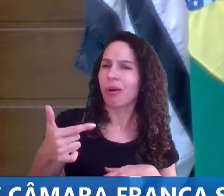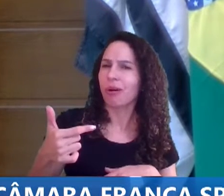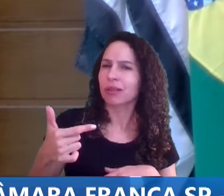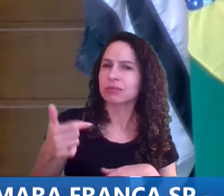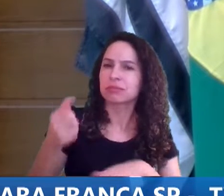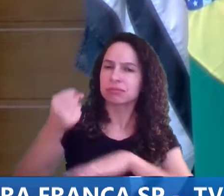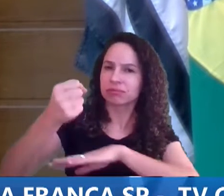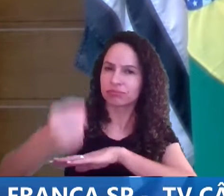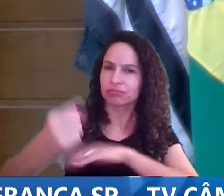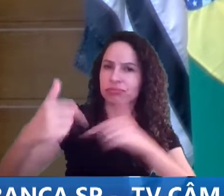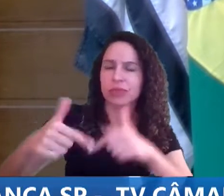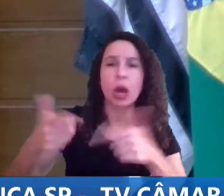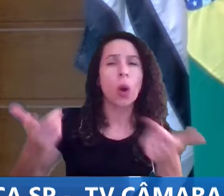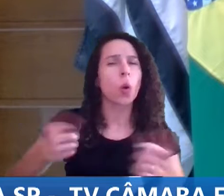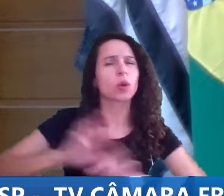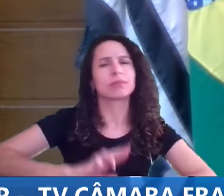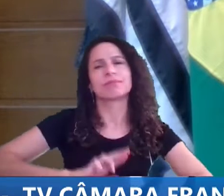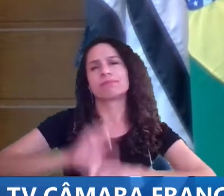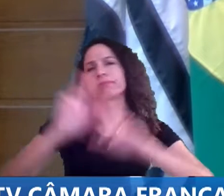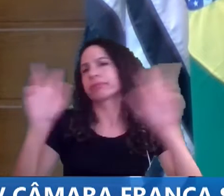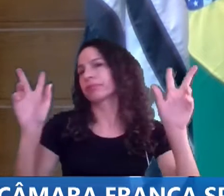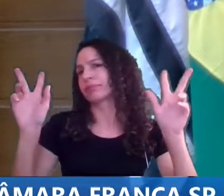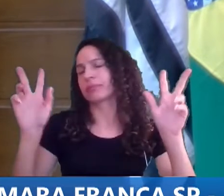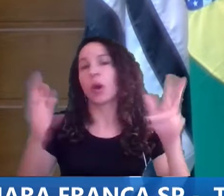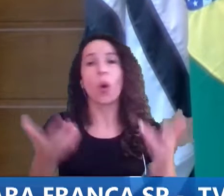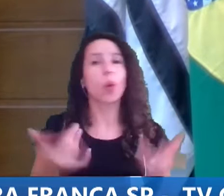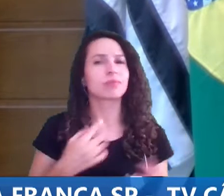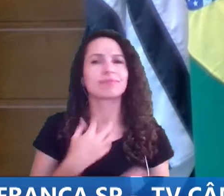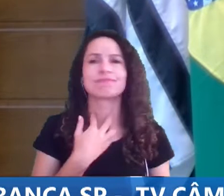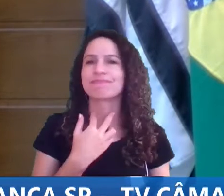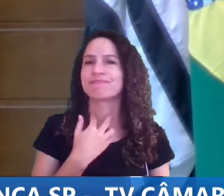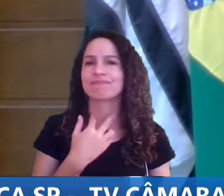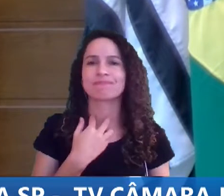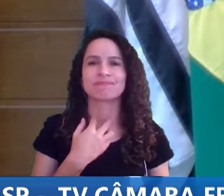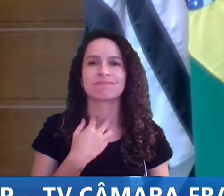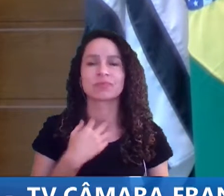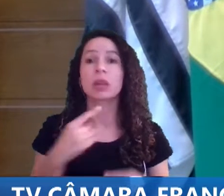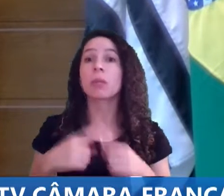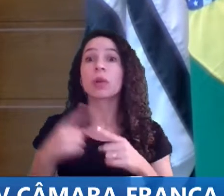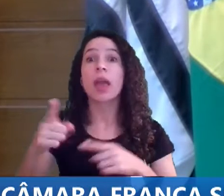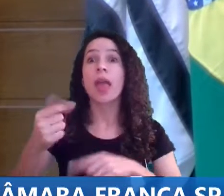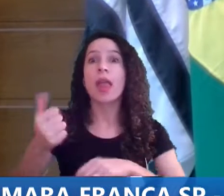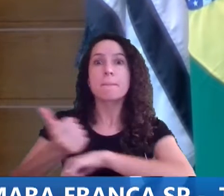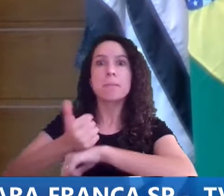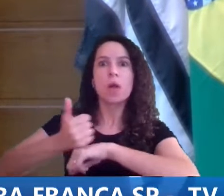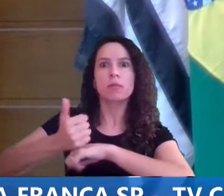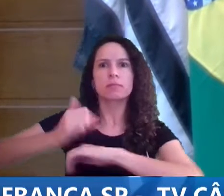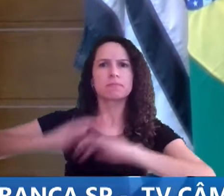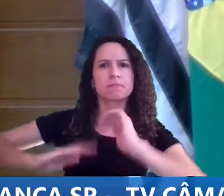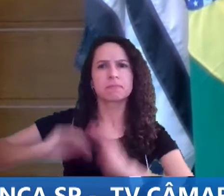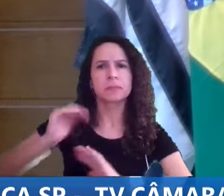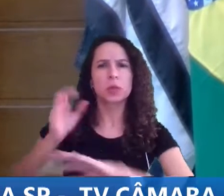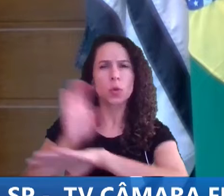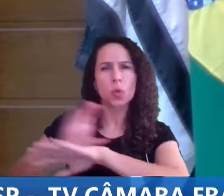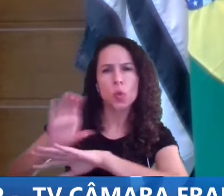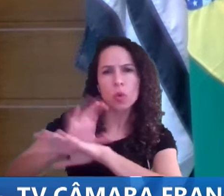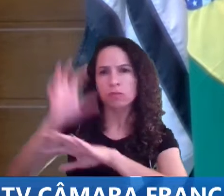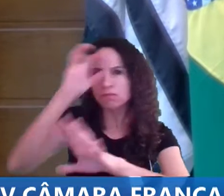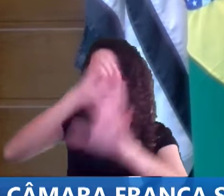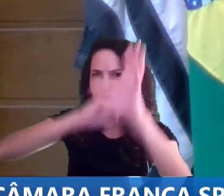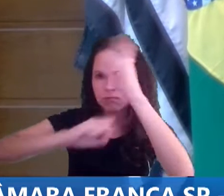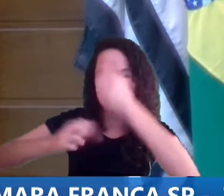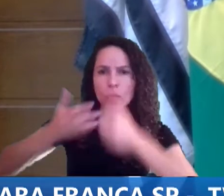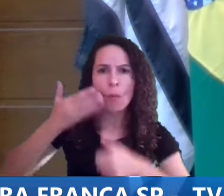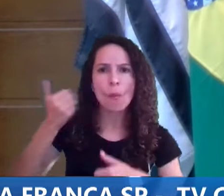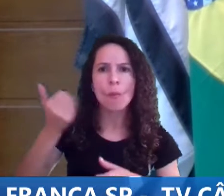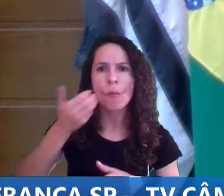completamente diferente. Hoje não dá espaço àquele que não se profissionalizou. E a aprendizagem